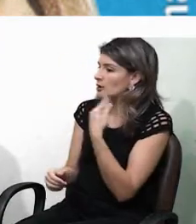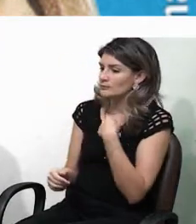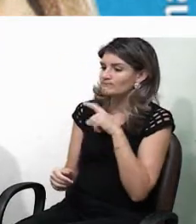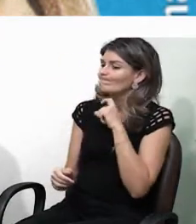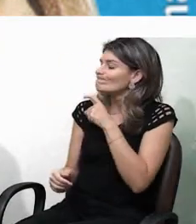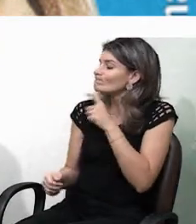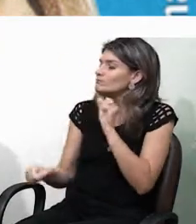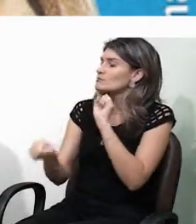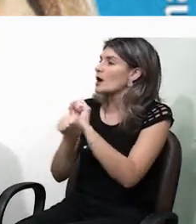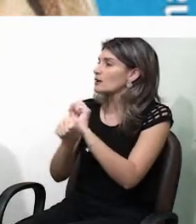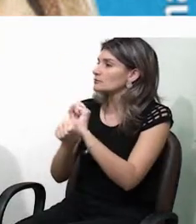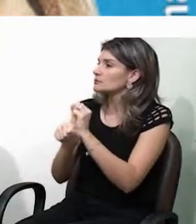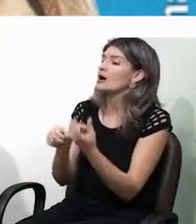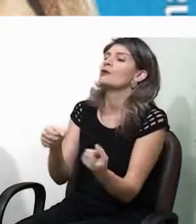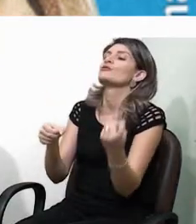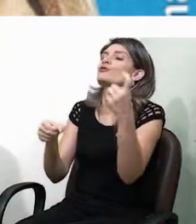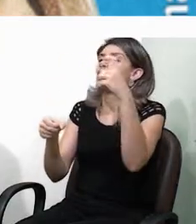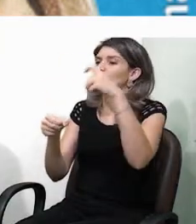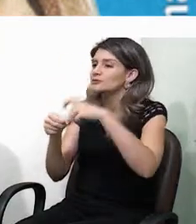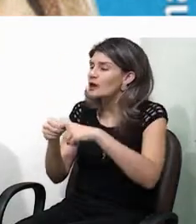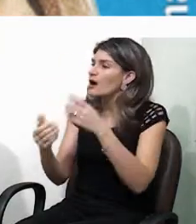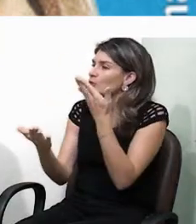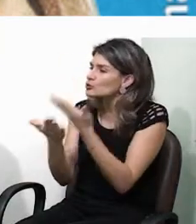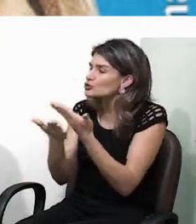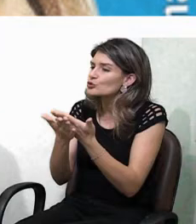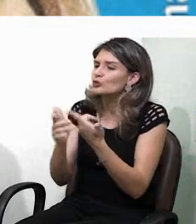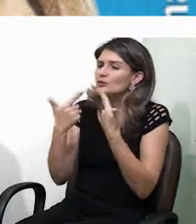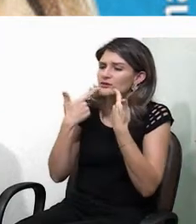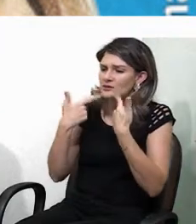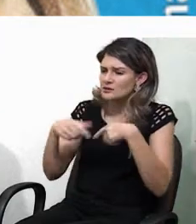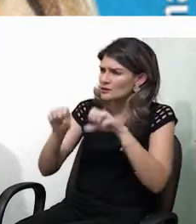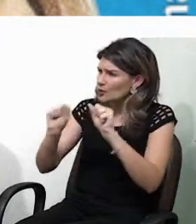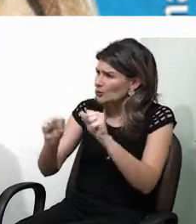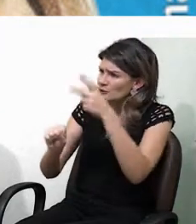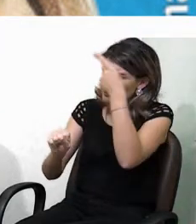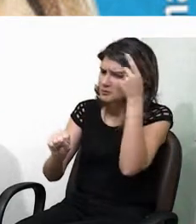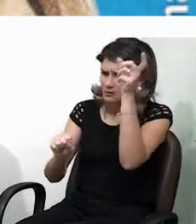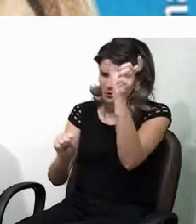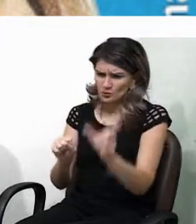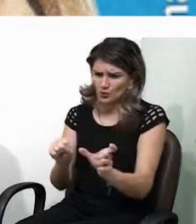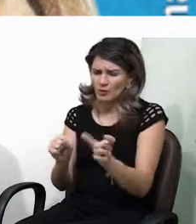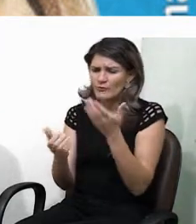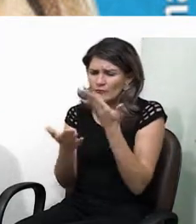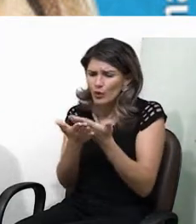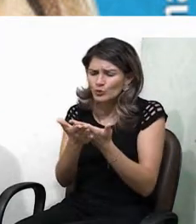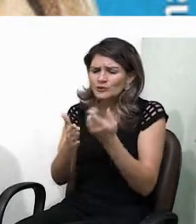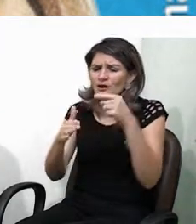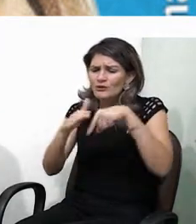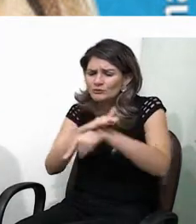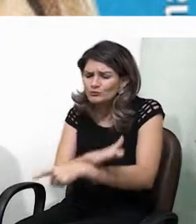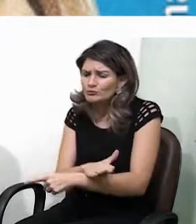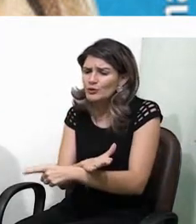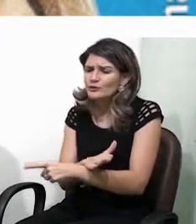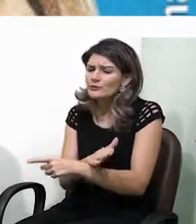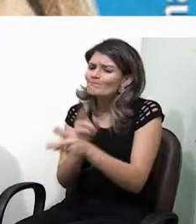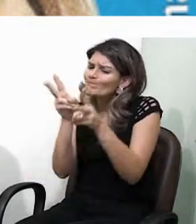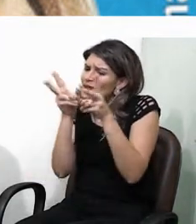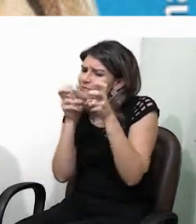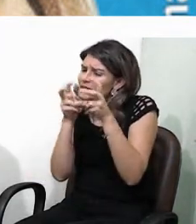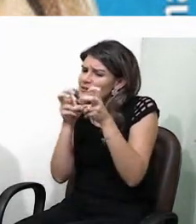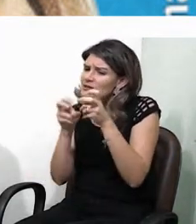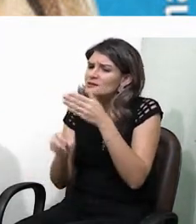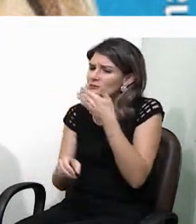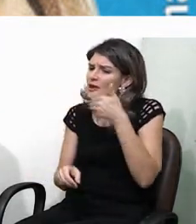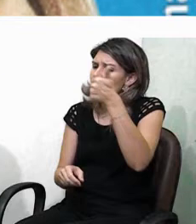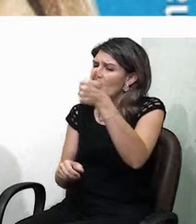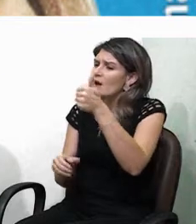Sendo assim, voltaram os estudos, os linguistas começaram a fazer estudos sobre as línguas de sinais, e agora